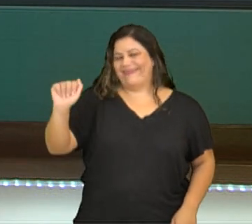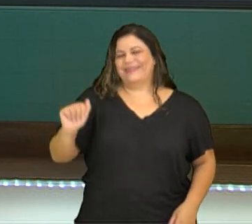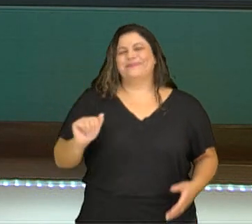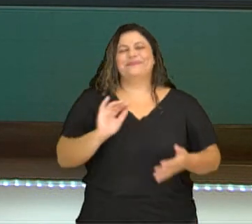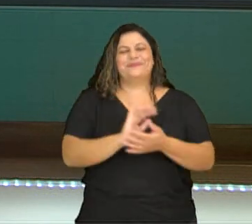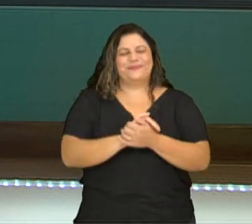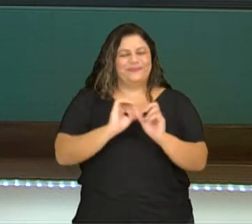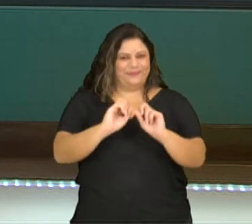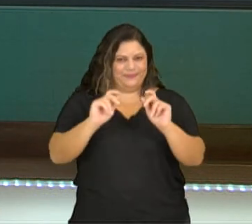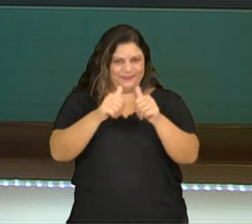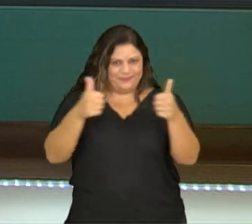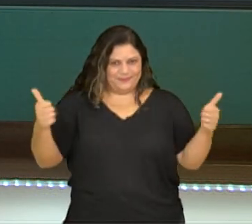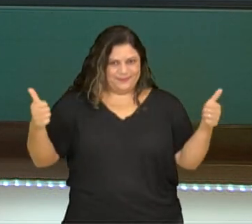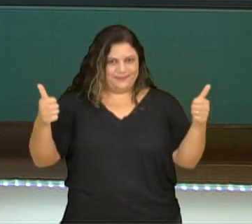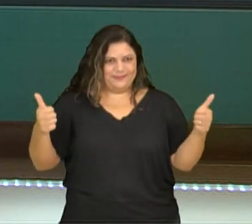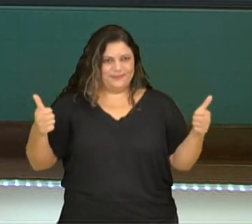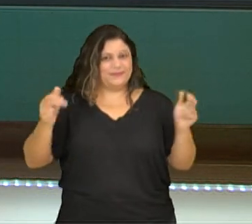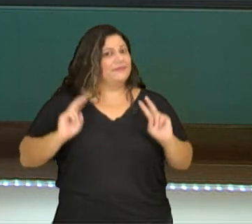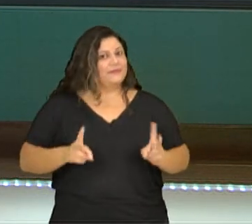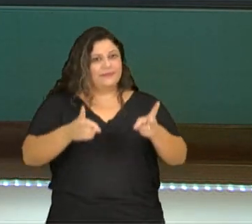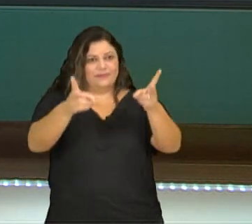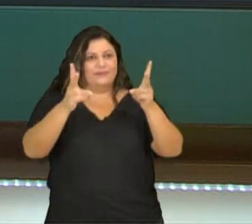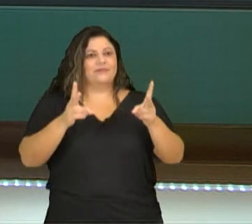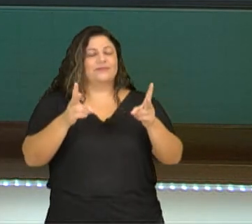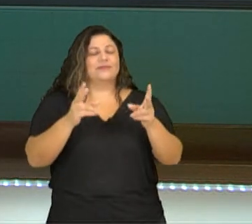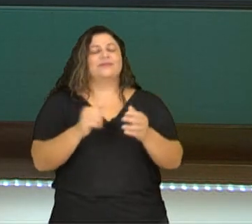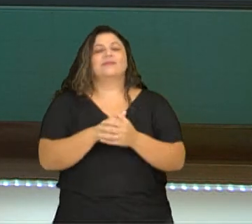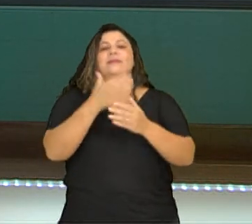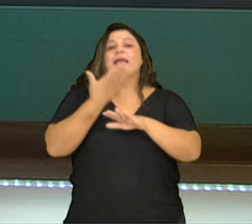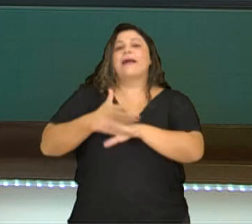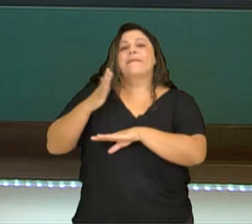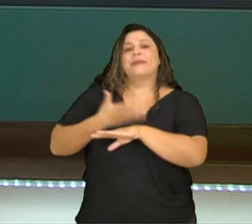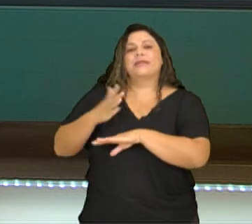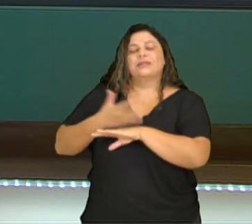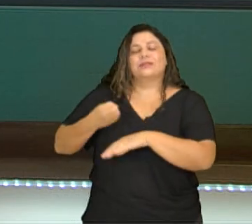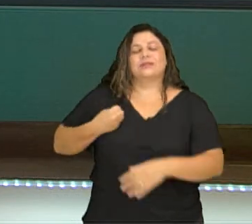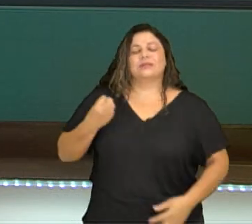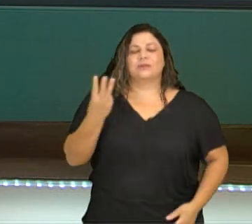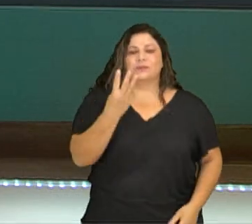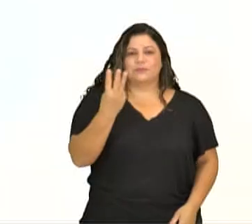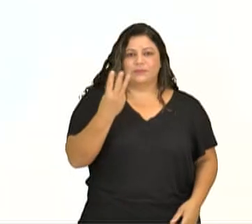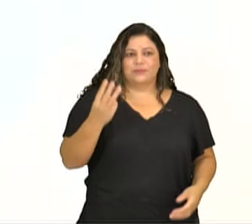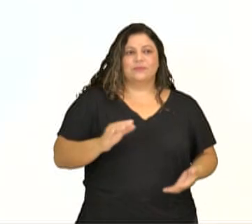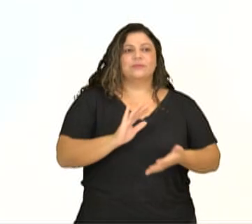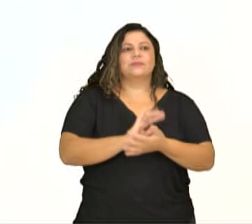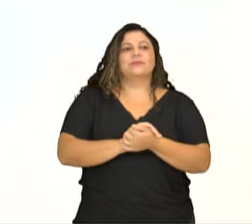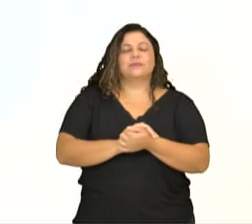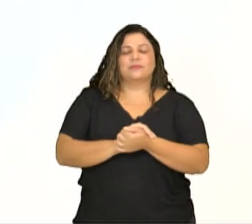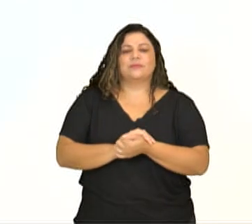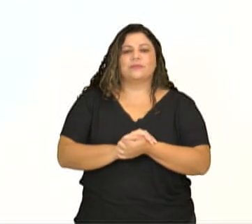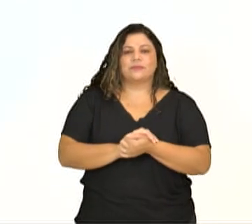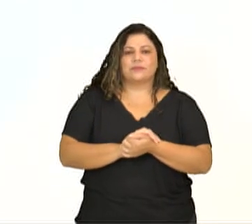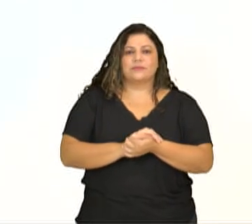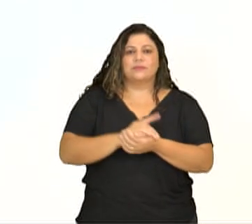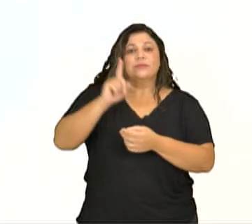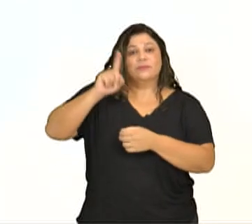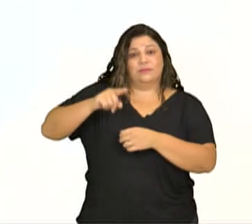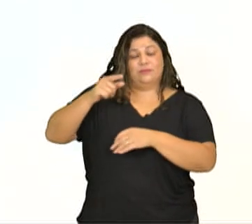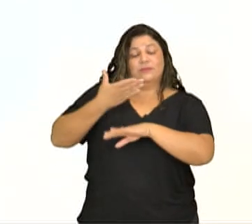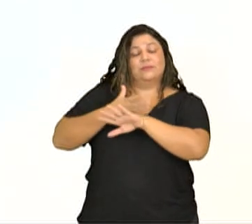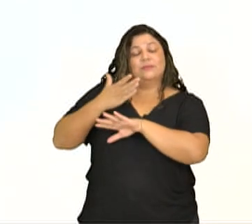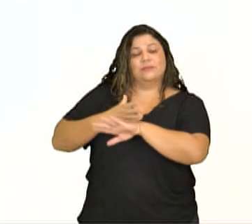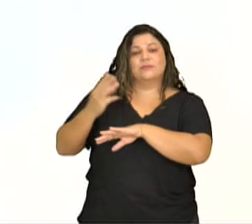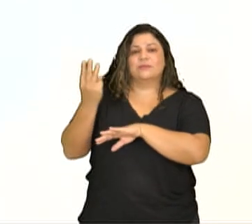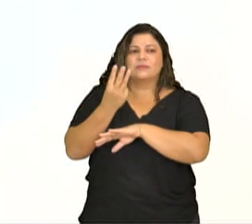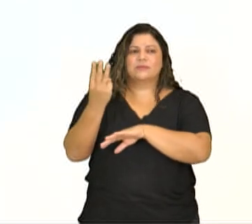ok? Então vamos lá, vamos para o nosso praticando 3. Veja, no praticando